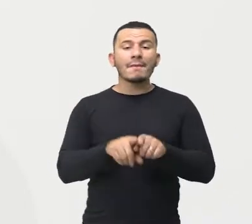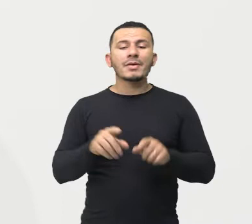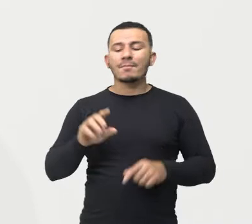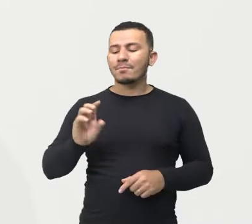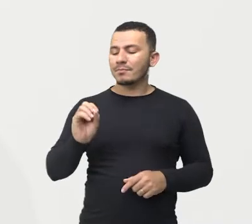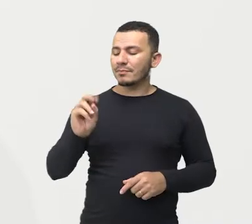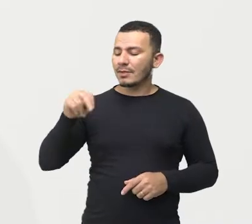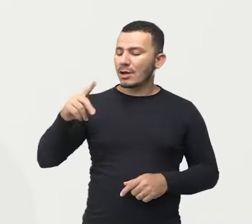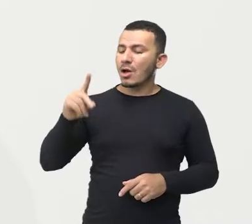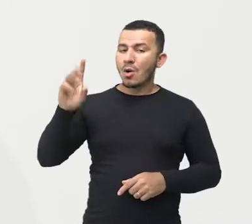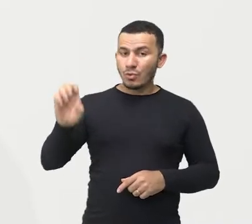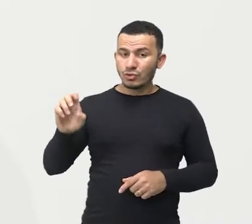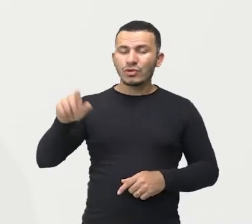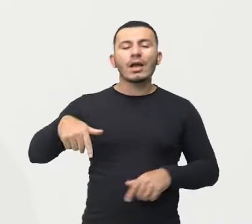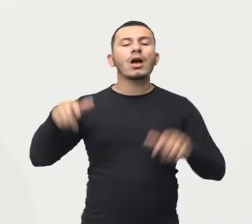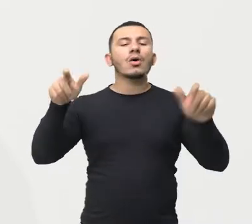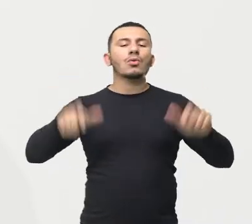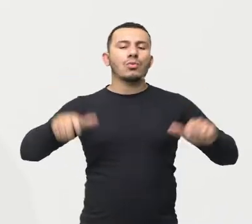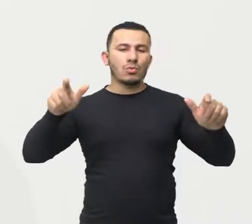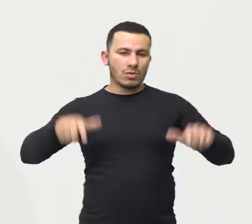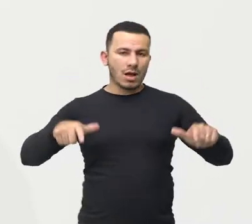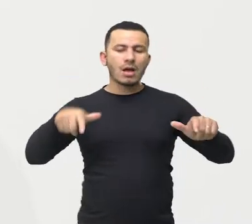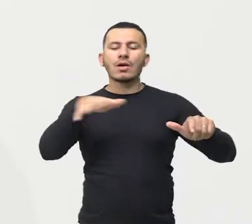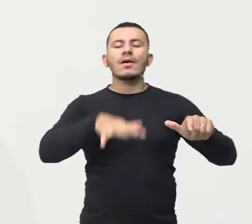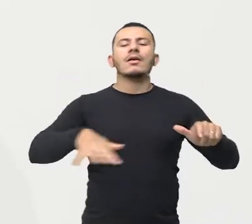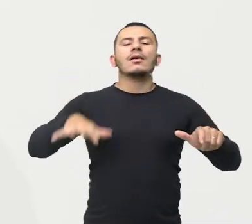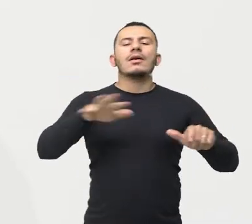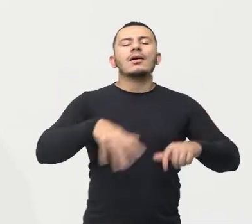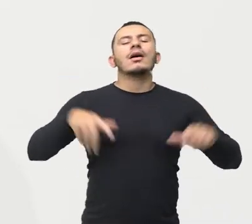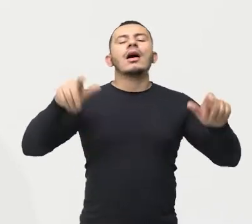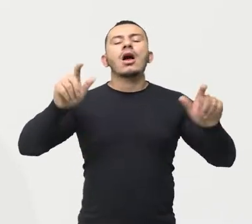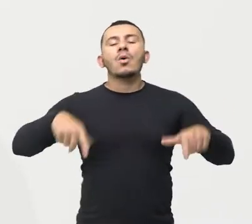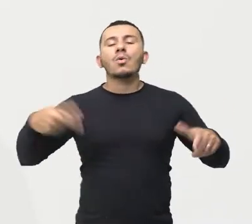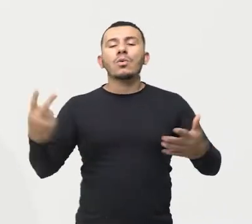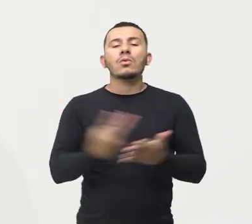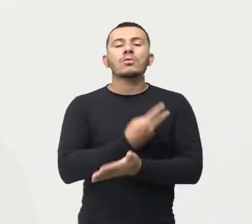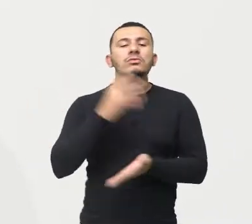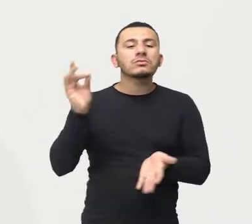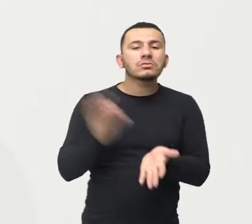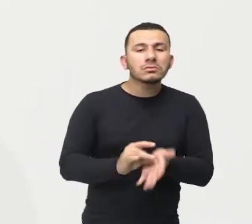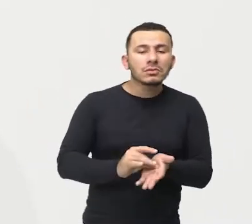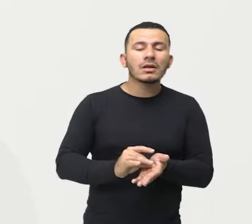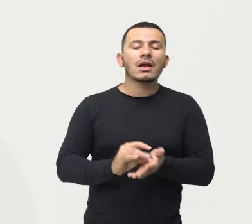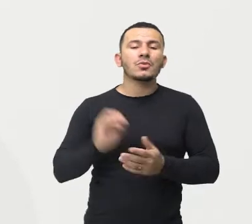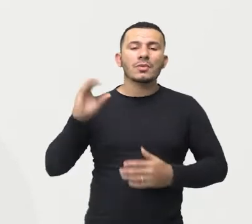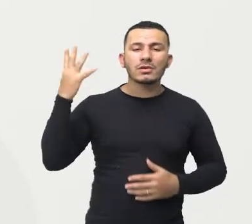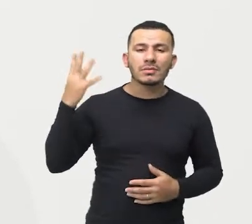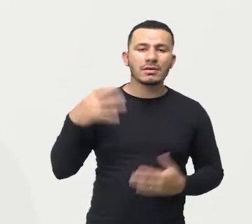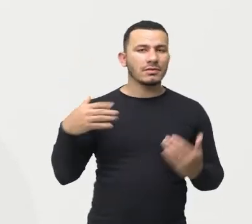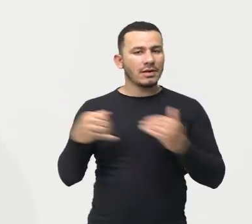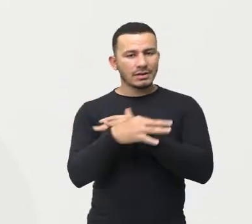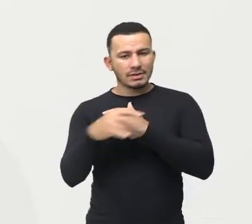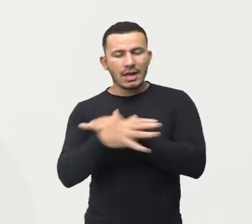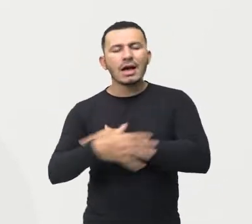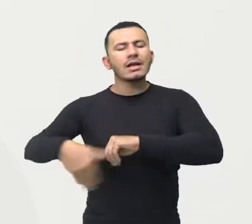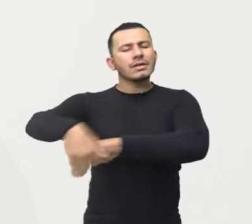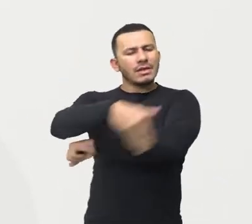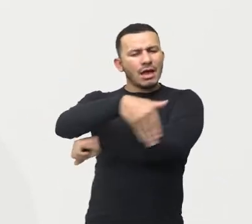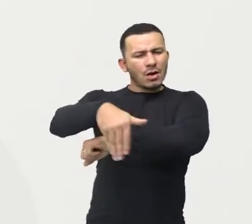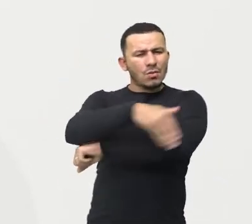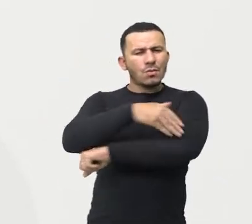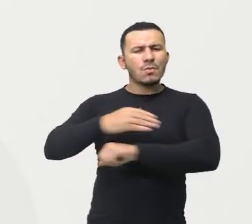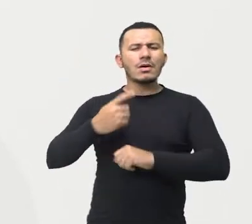onde é o lugar, o espaço, certo? O lugar onde o fato aconteceu. Na cidade, na rua da